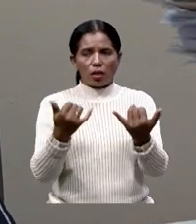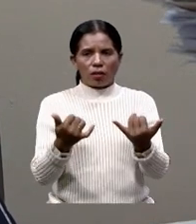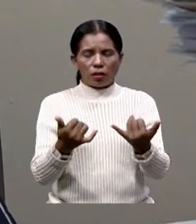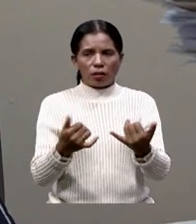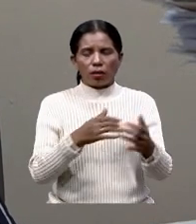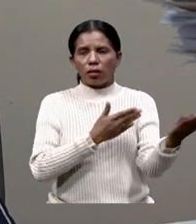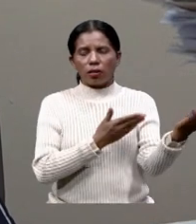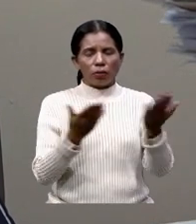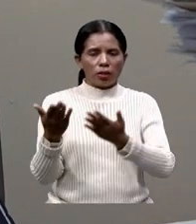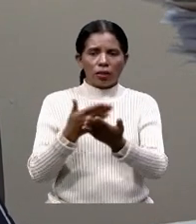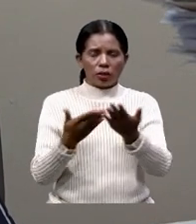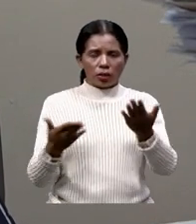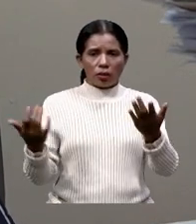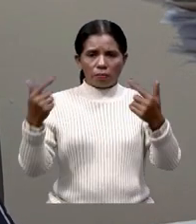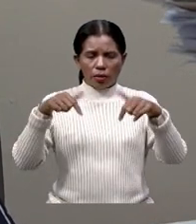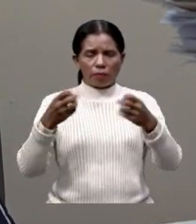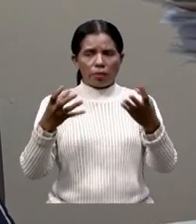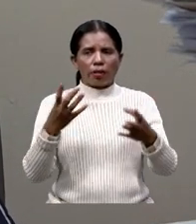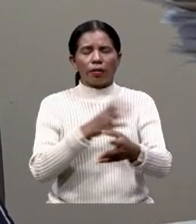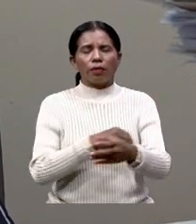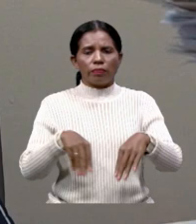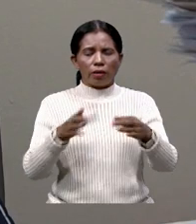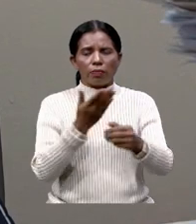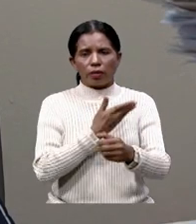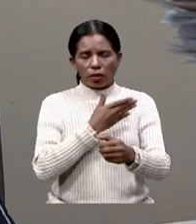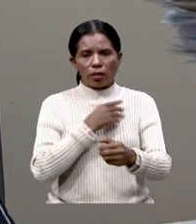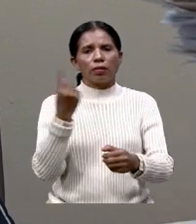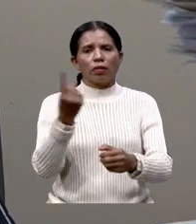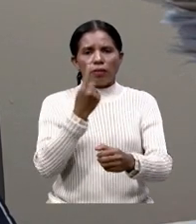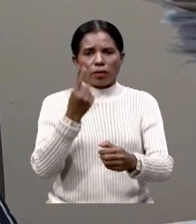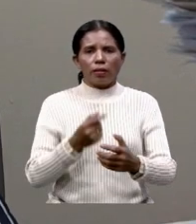barra, depois tinha preço mais sai bebê, que tinha